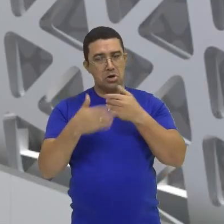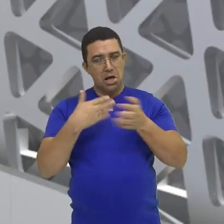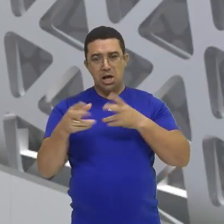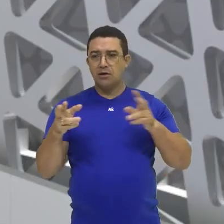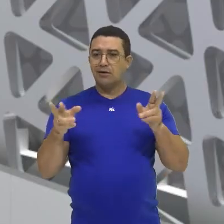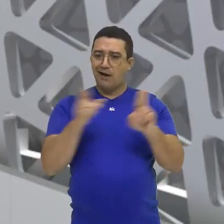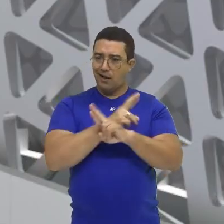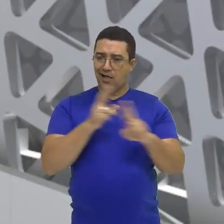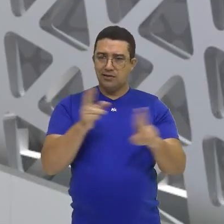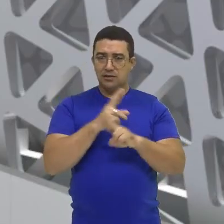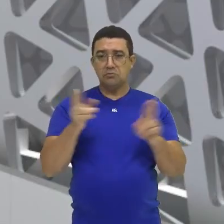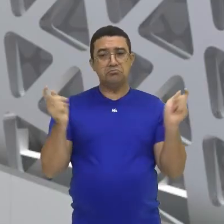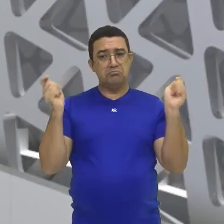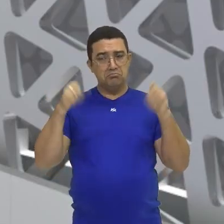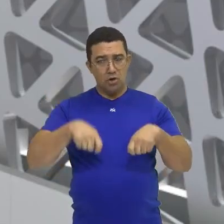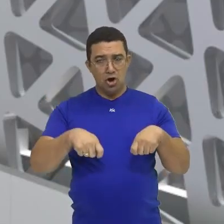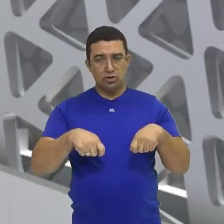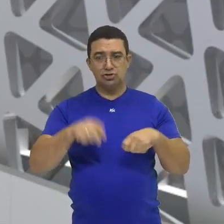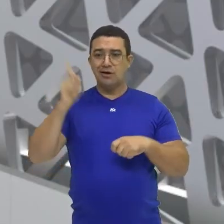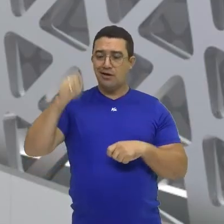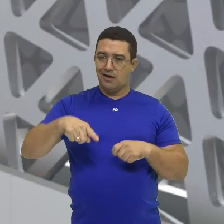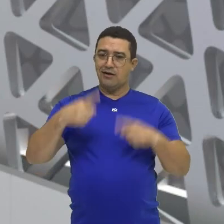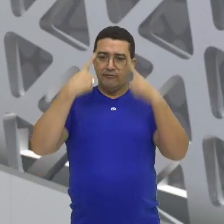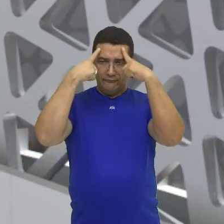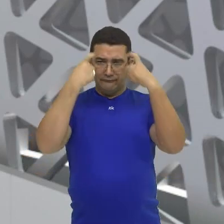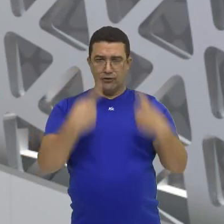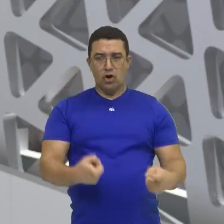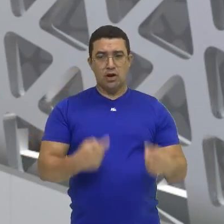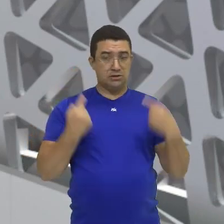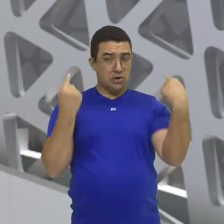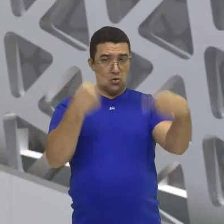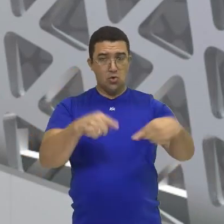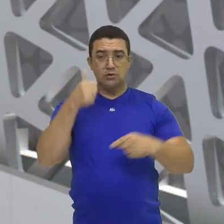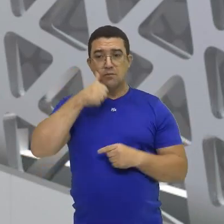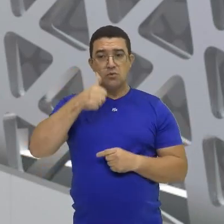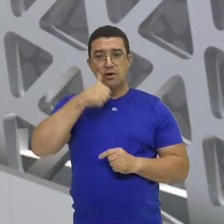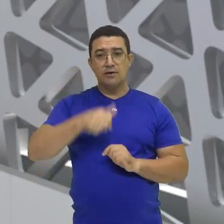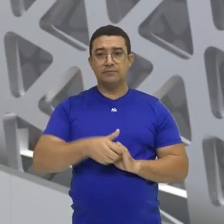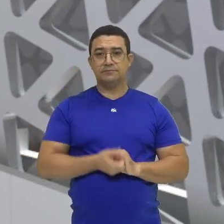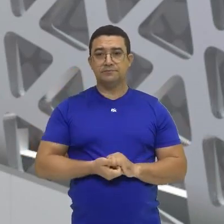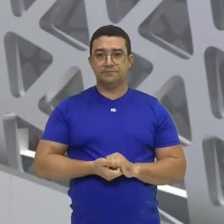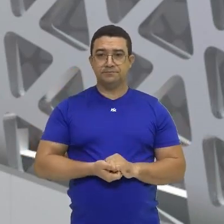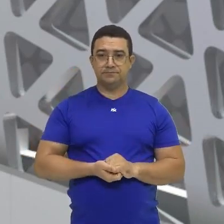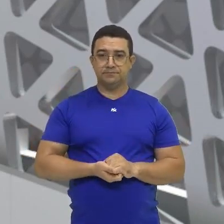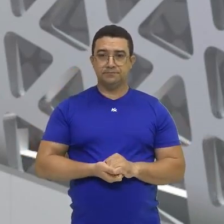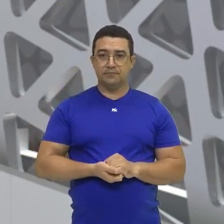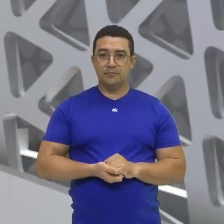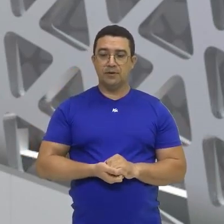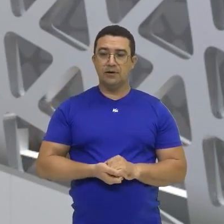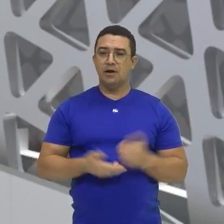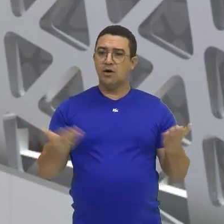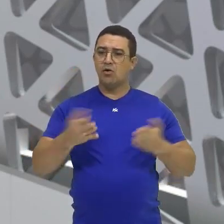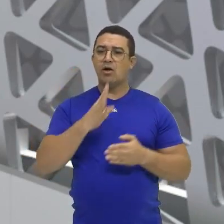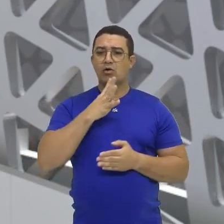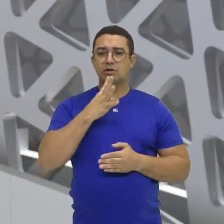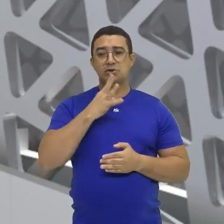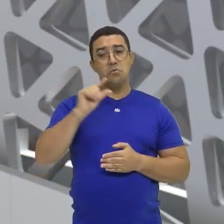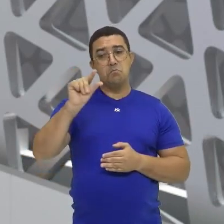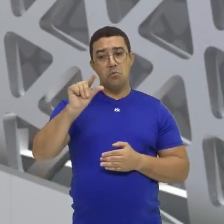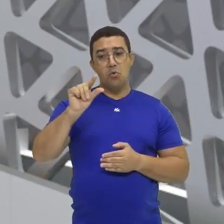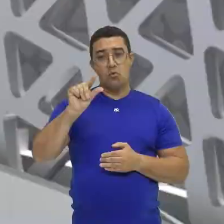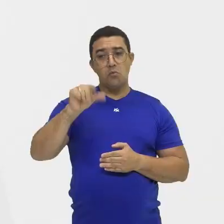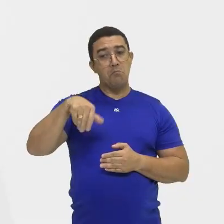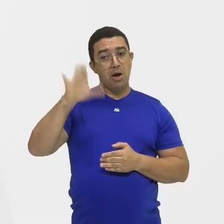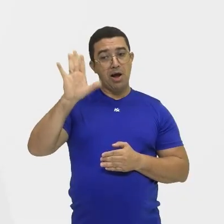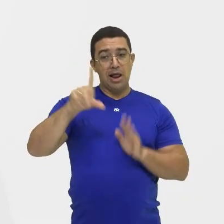afeto, pode se configurar uma agressão à mulher. Vamos conhecer um pouco mais sobre a Lei Maria da